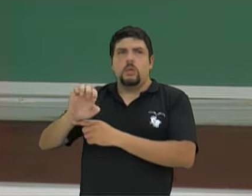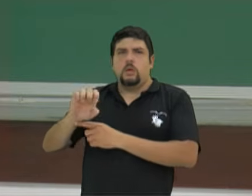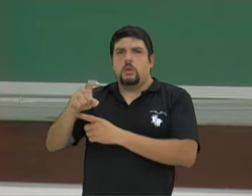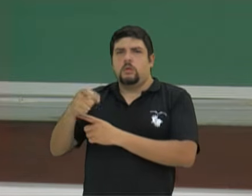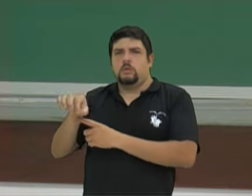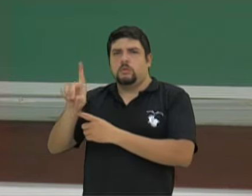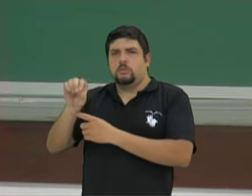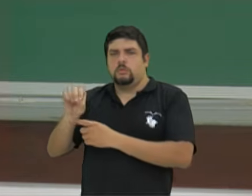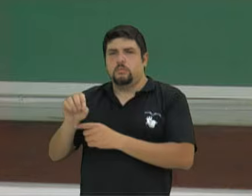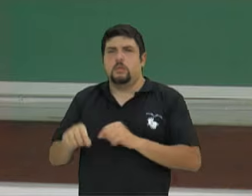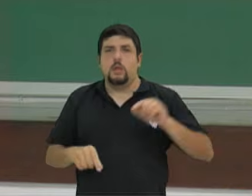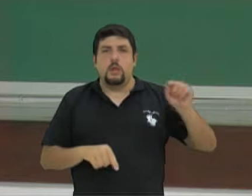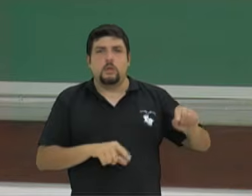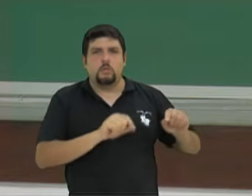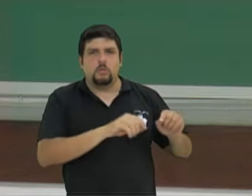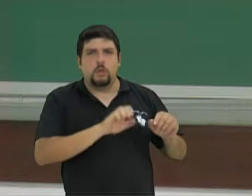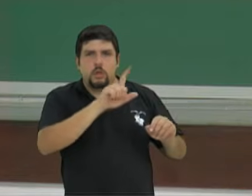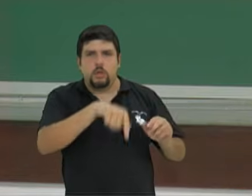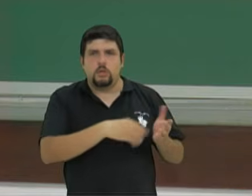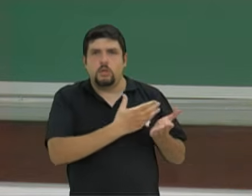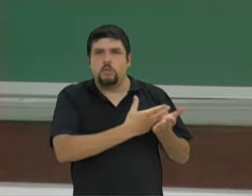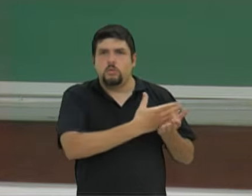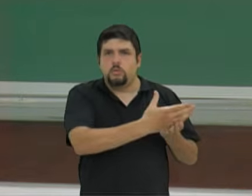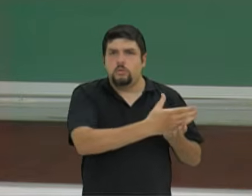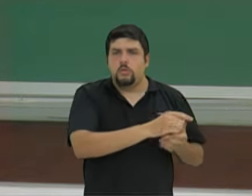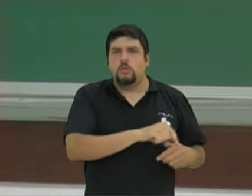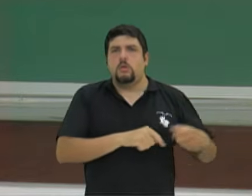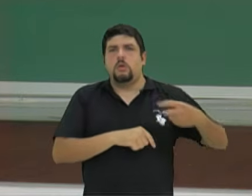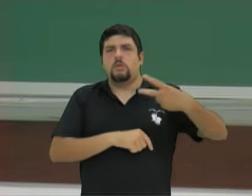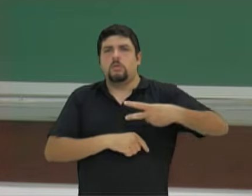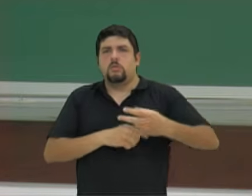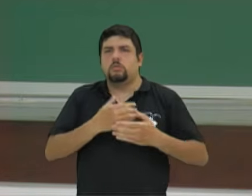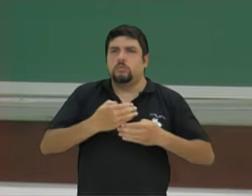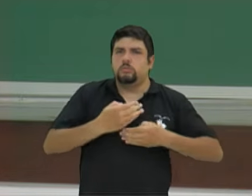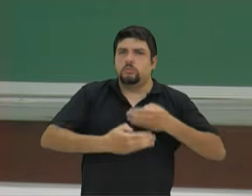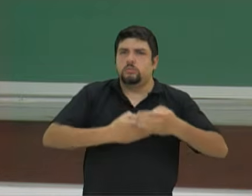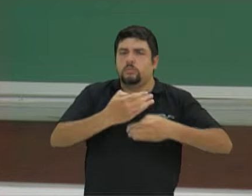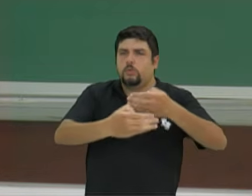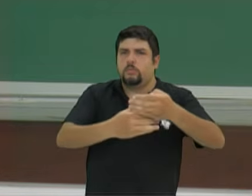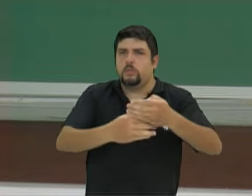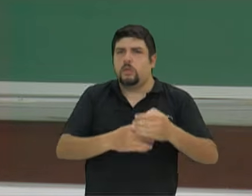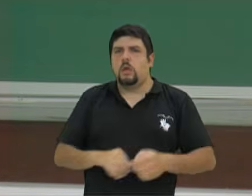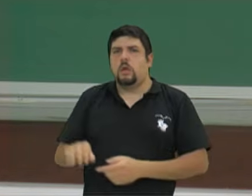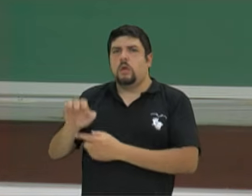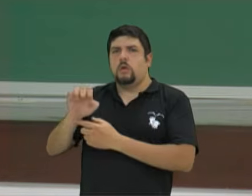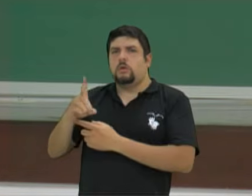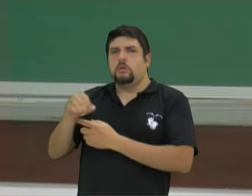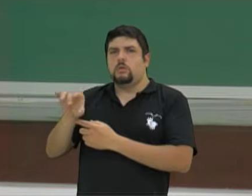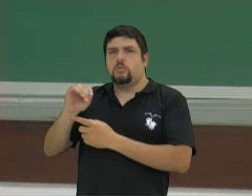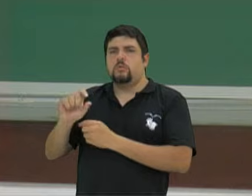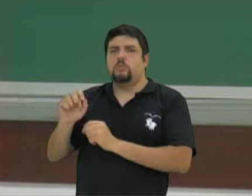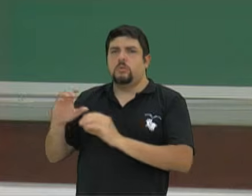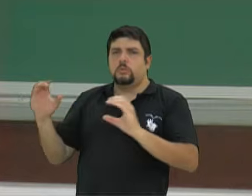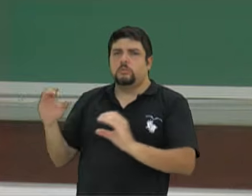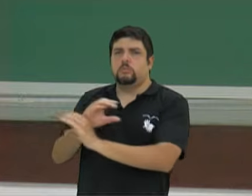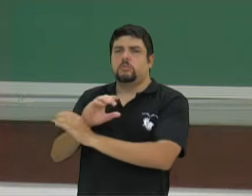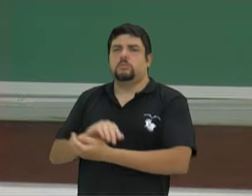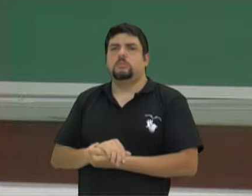O início, o episódio, que é o desenrolar da história, e o êxodo, que é a conclusão, que é como se finaliza. Antigamente,